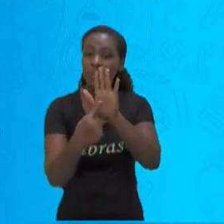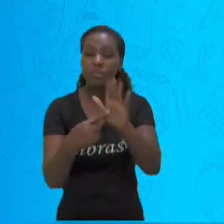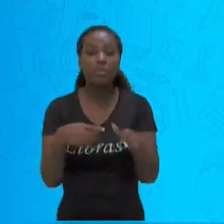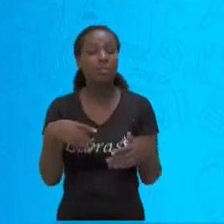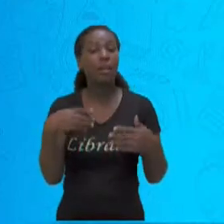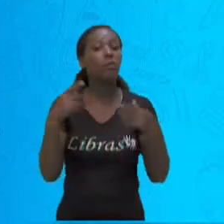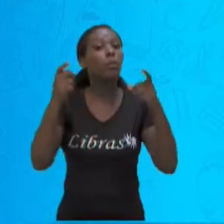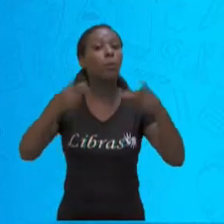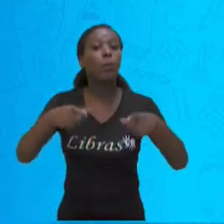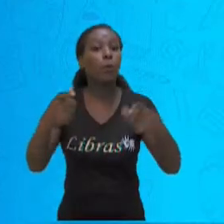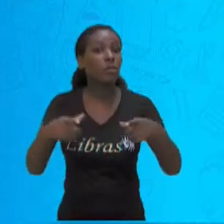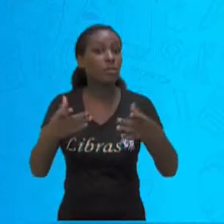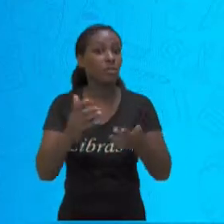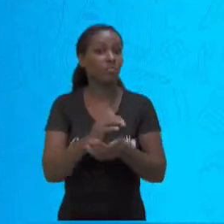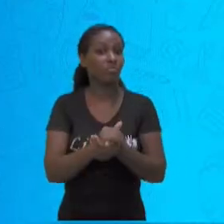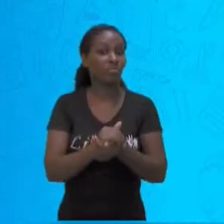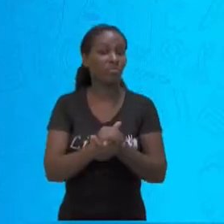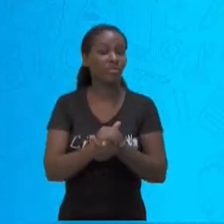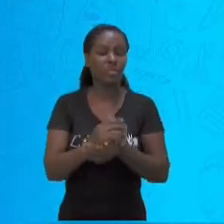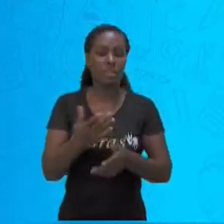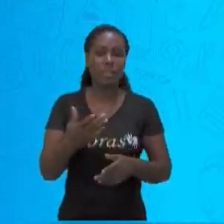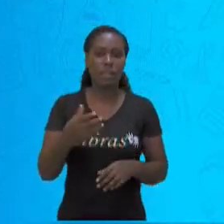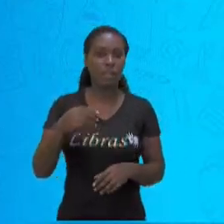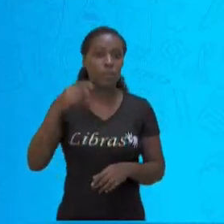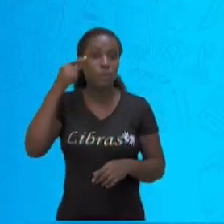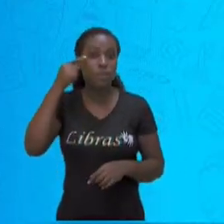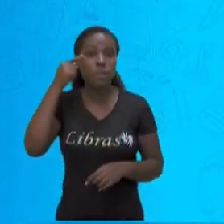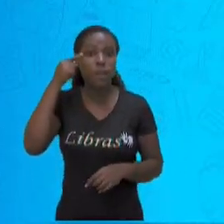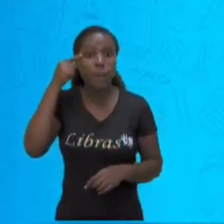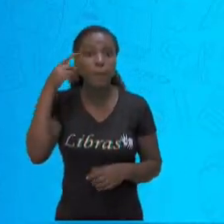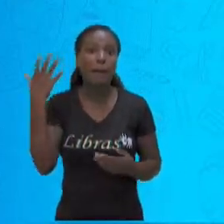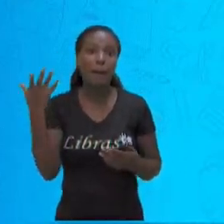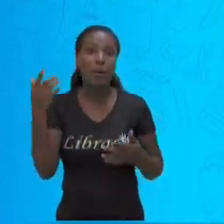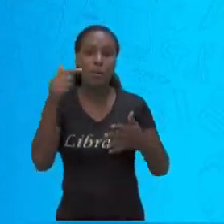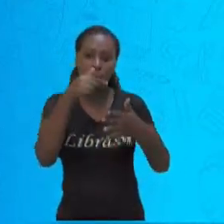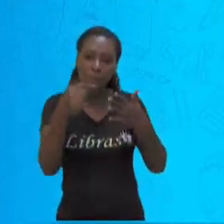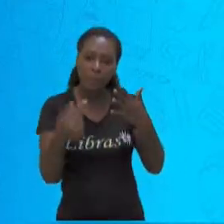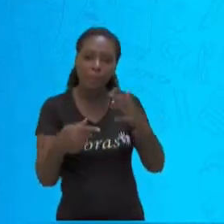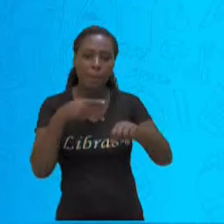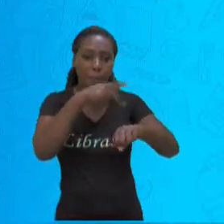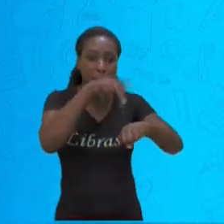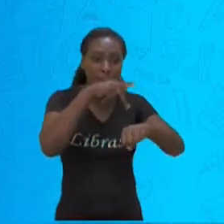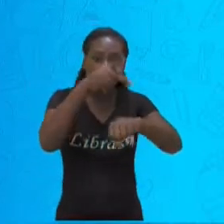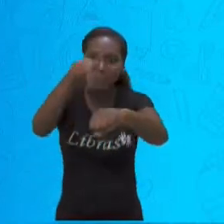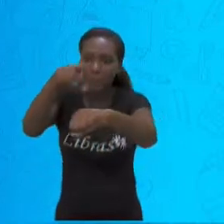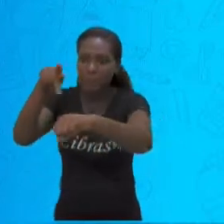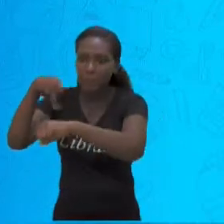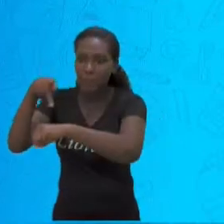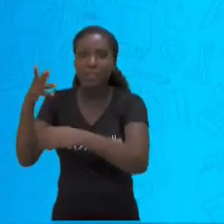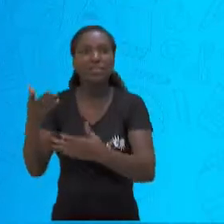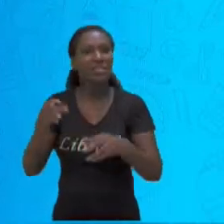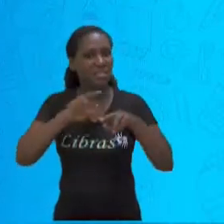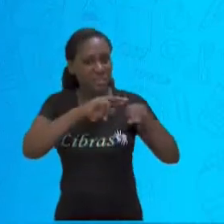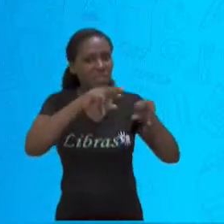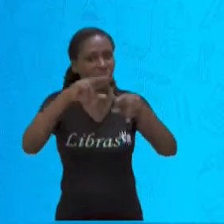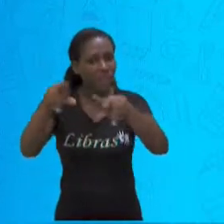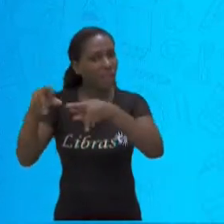Asiático. Aí, em alguns, a estreia é simultânea.